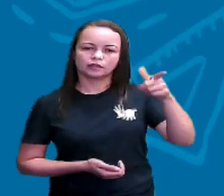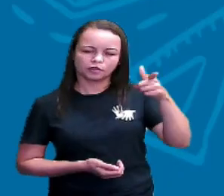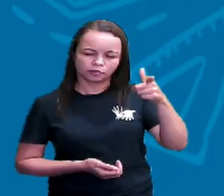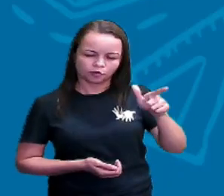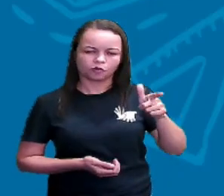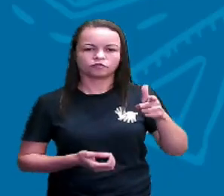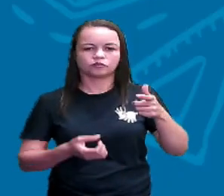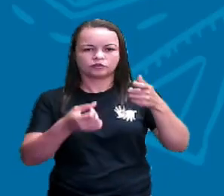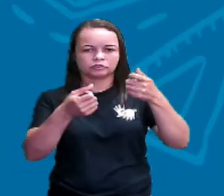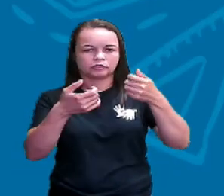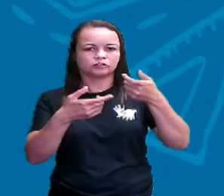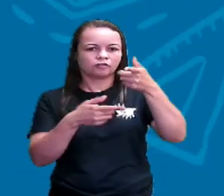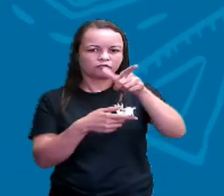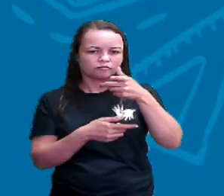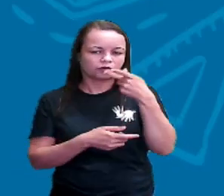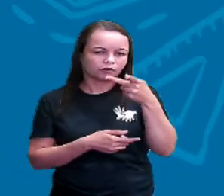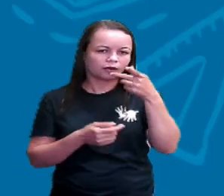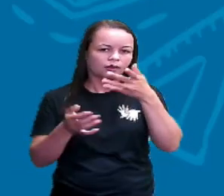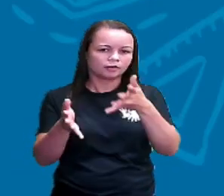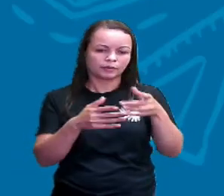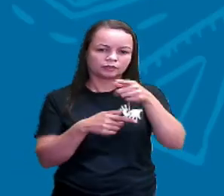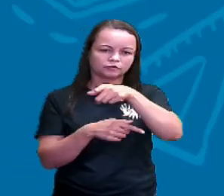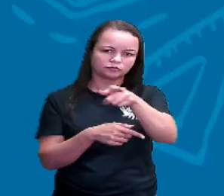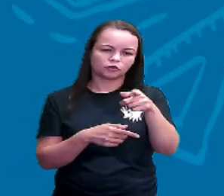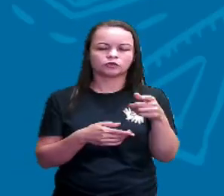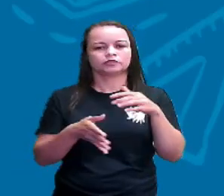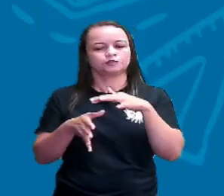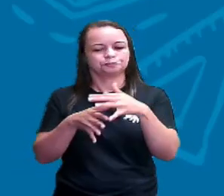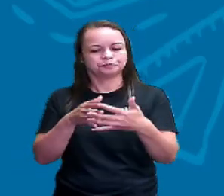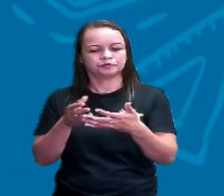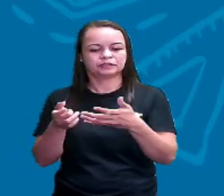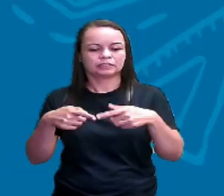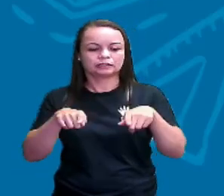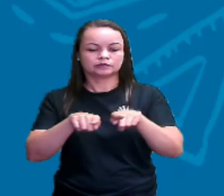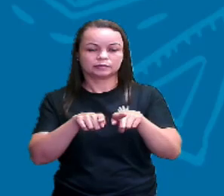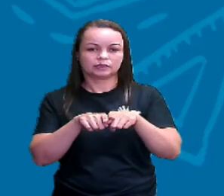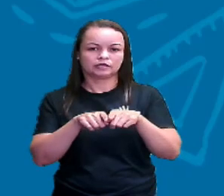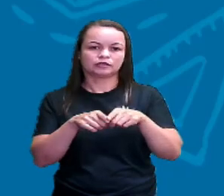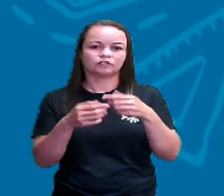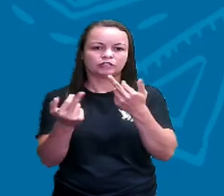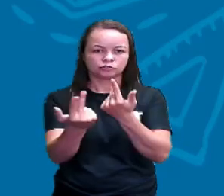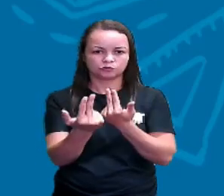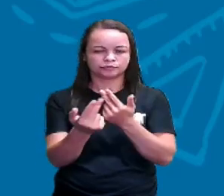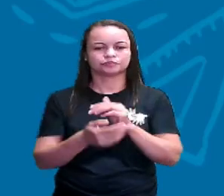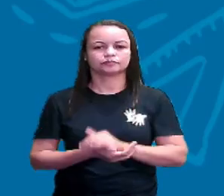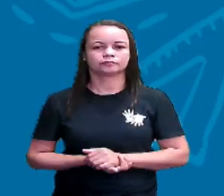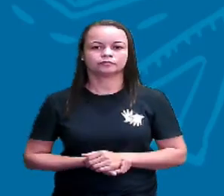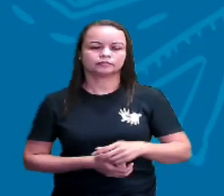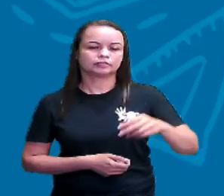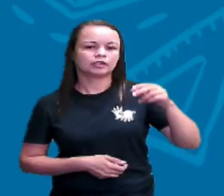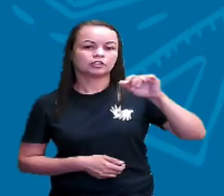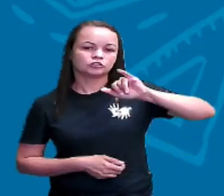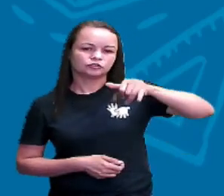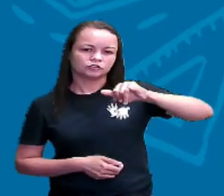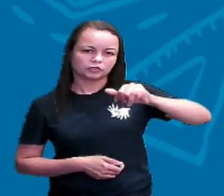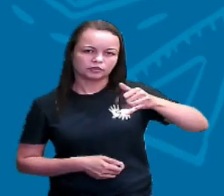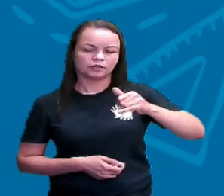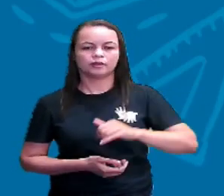uma vez para que vocês possam me acompanhar. Então, repete comigo, tá certo?